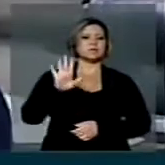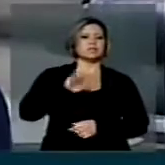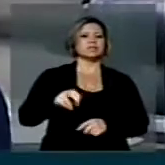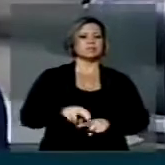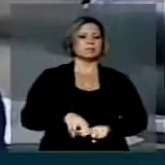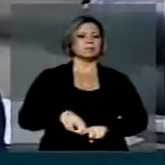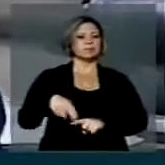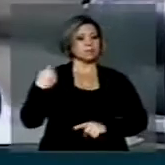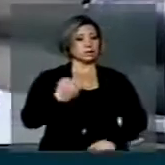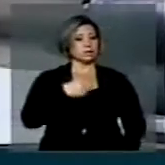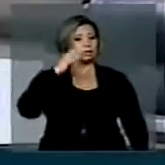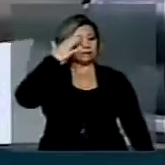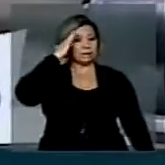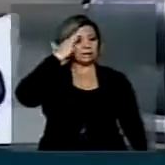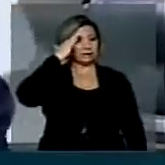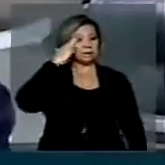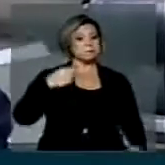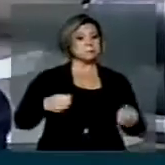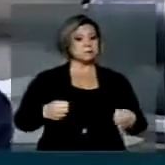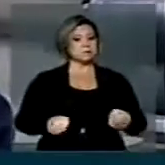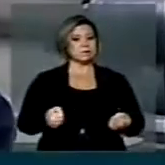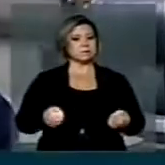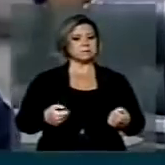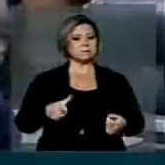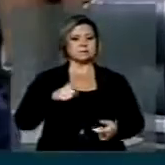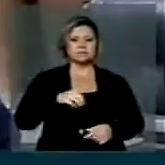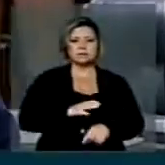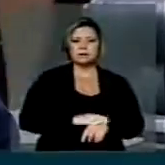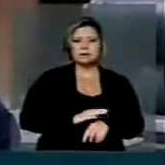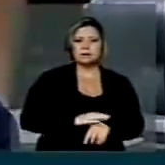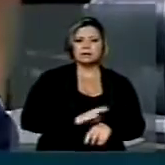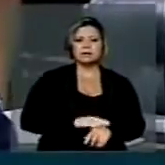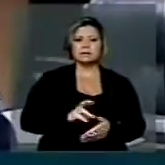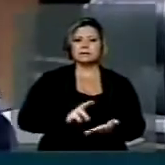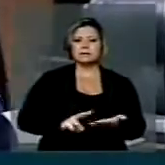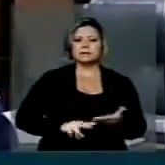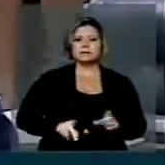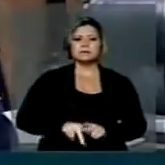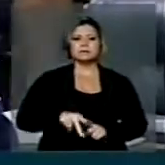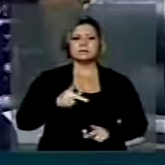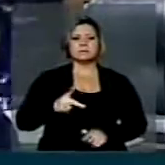nós entendemos que nós precisamos ganhar tempo, na verdade. Por isso o